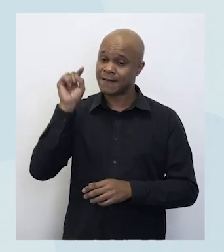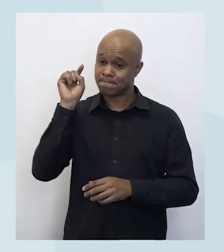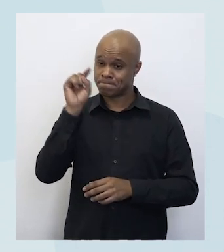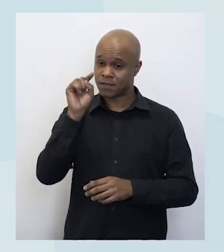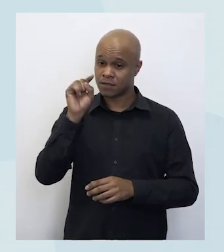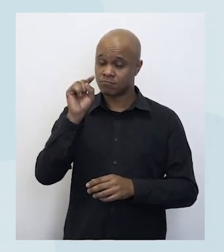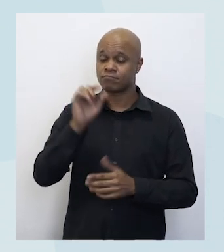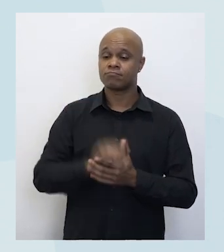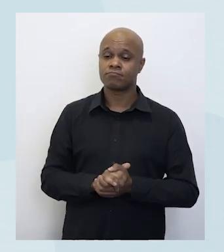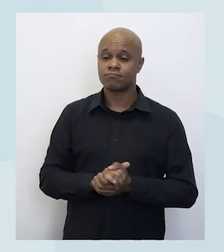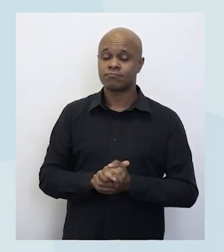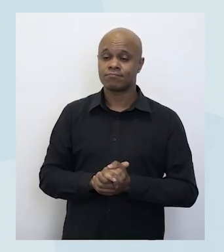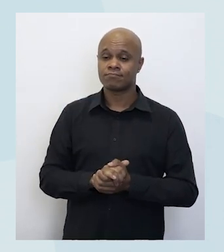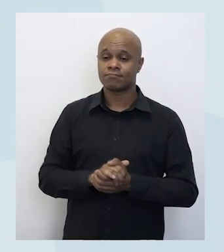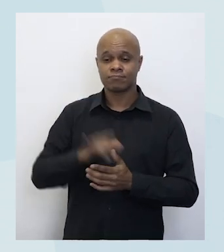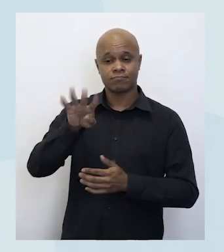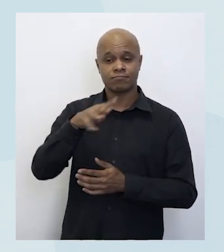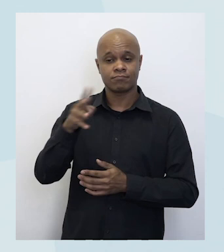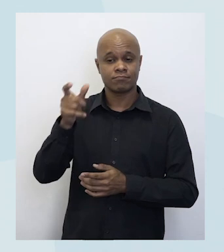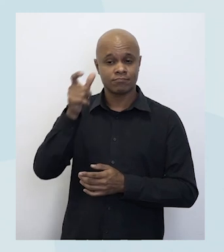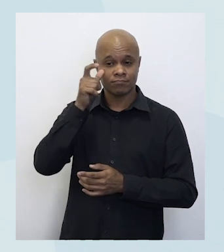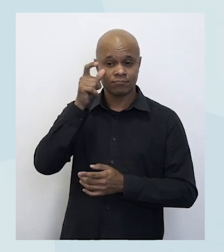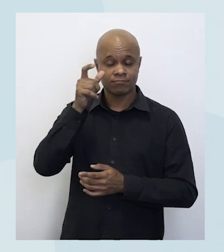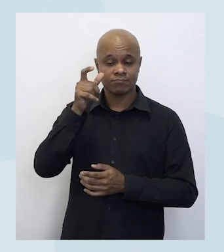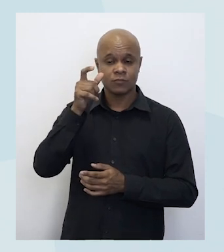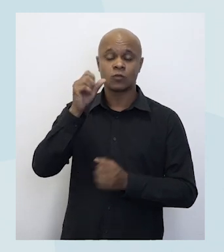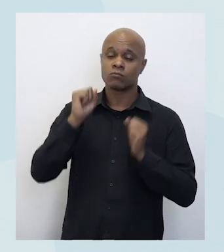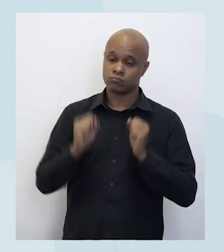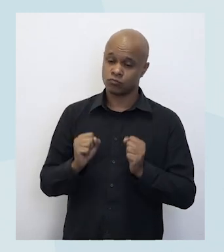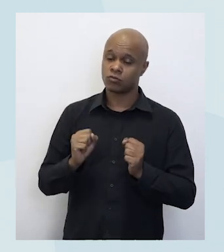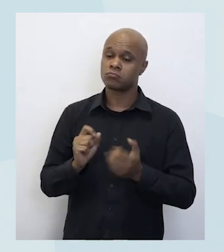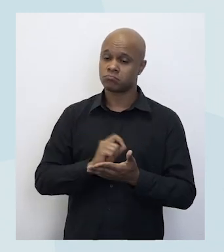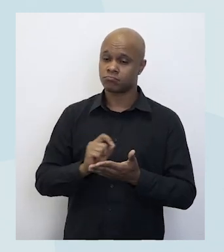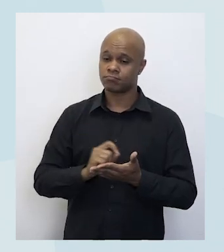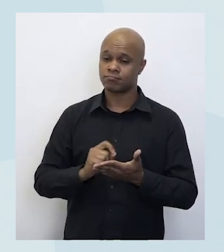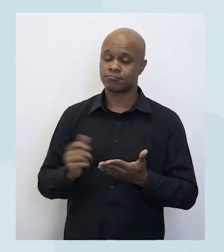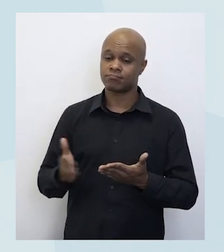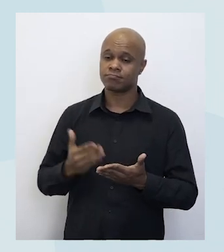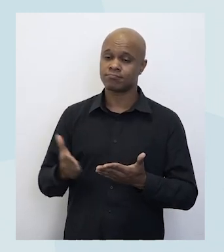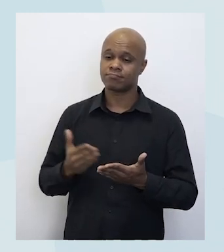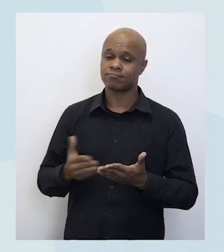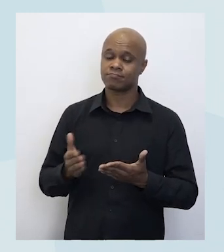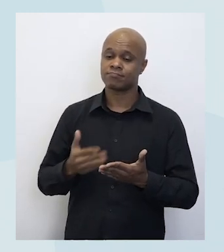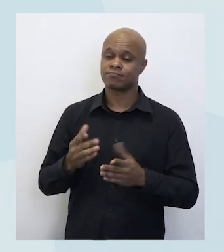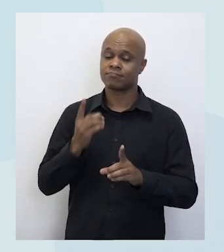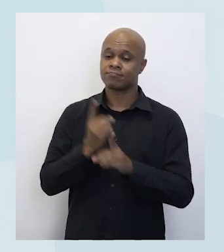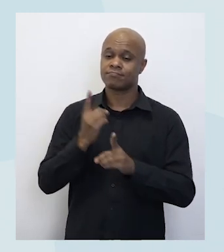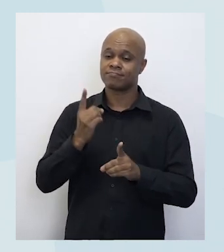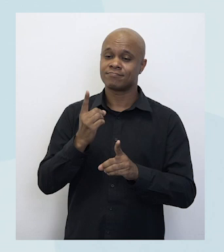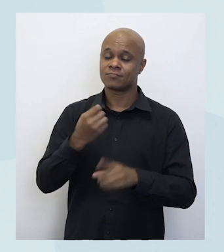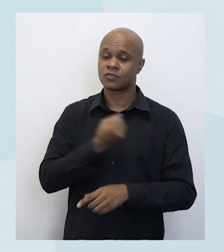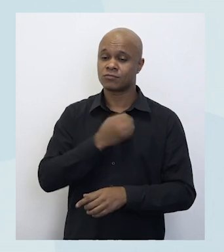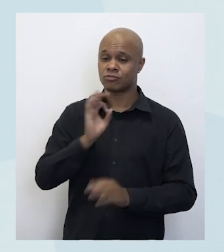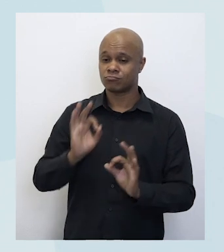reação baseado nesta tabela. Então, vocês podem fazer no caderno de vocês, no caderno do aluno, né? Achar a expressão da constante de